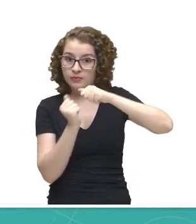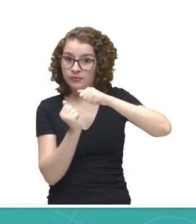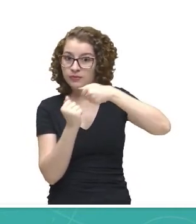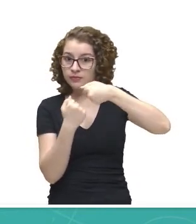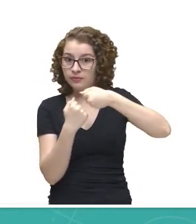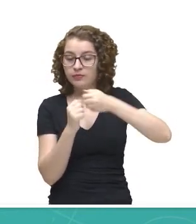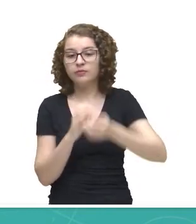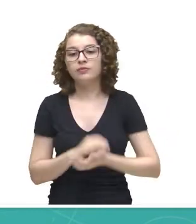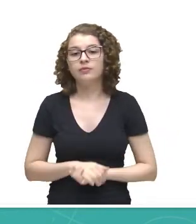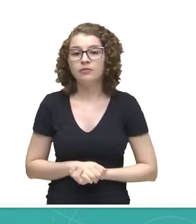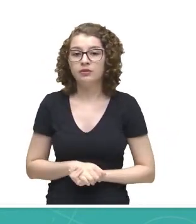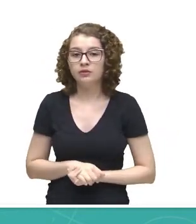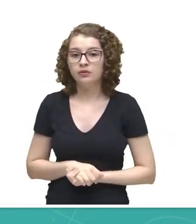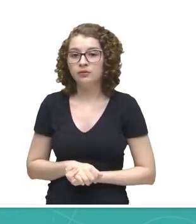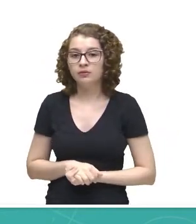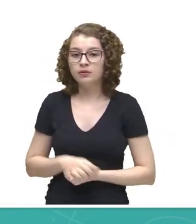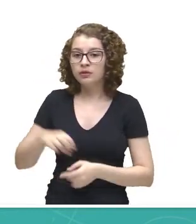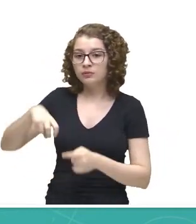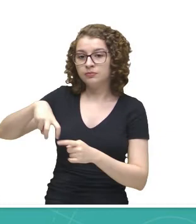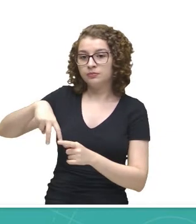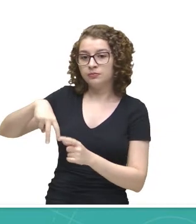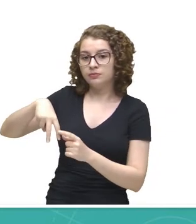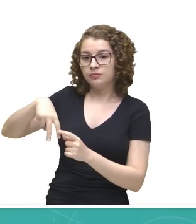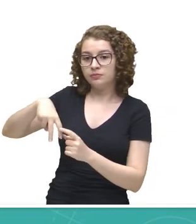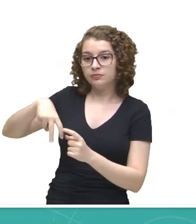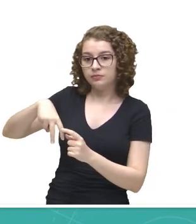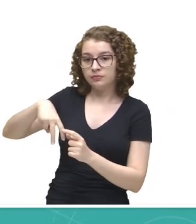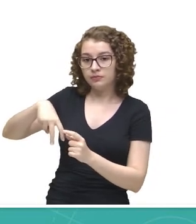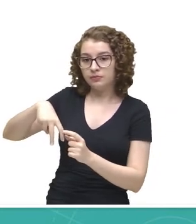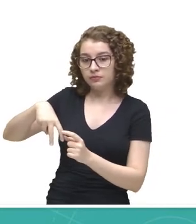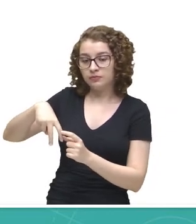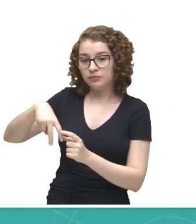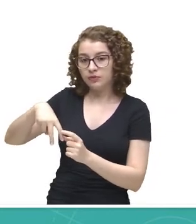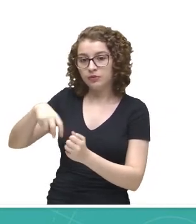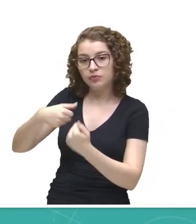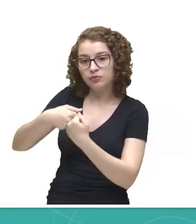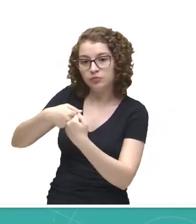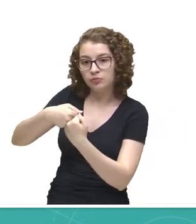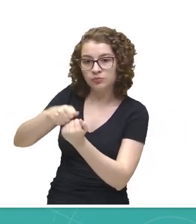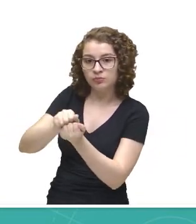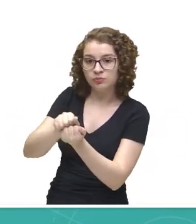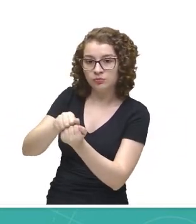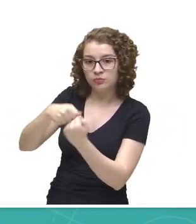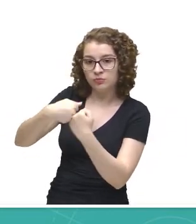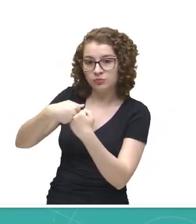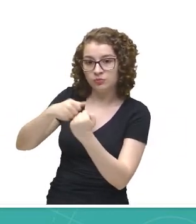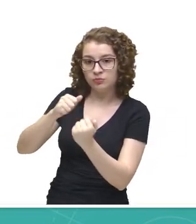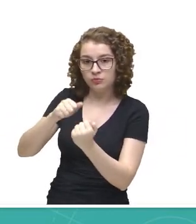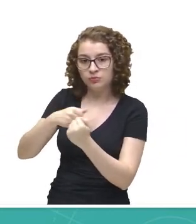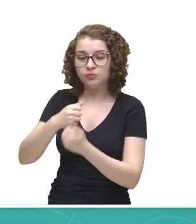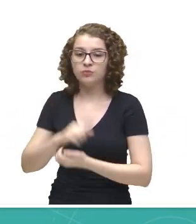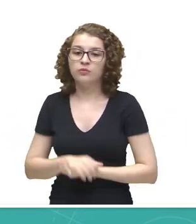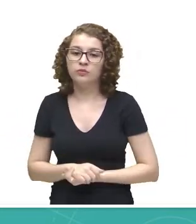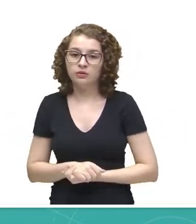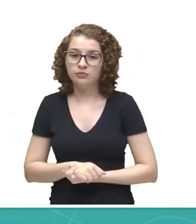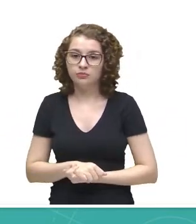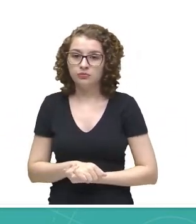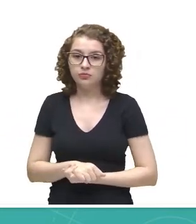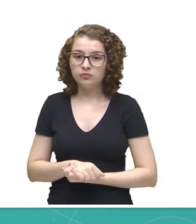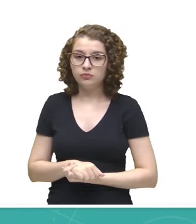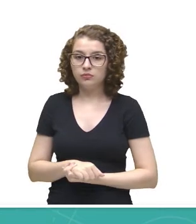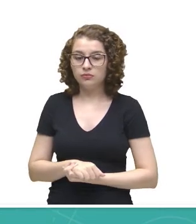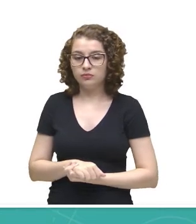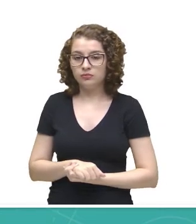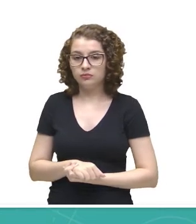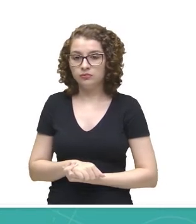observa a cartilagem que está presente no joelho. Olha só, os ossos que compõem o joelho e entre os ossos,